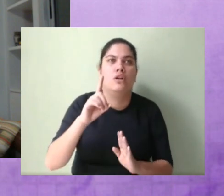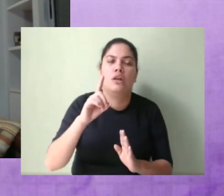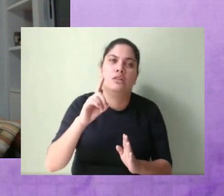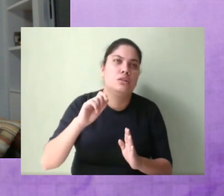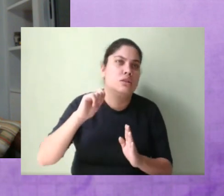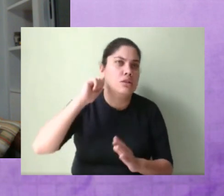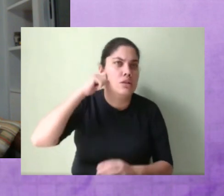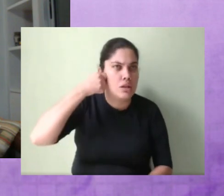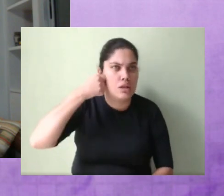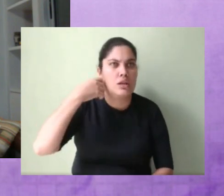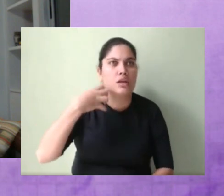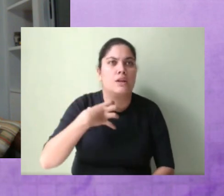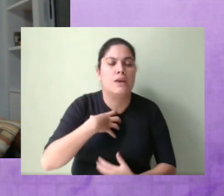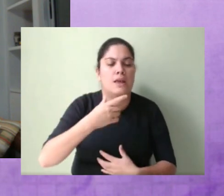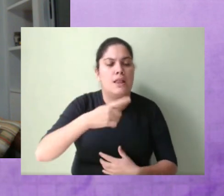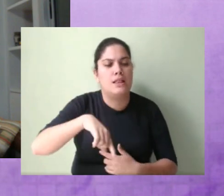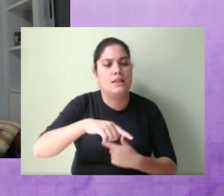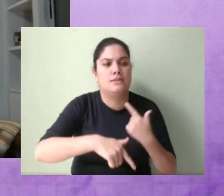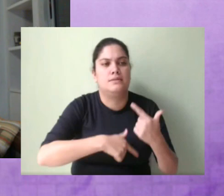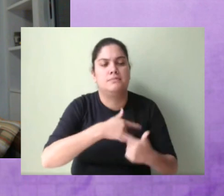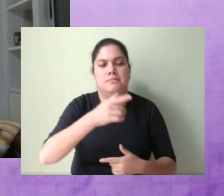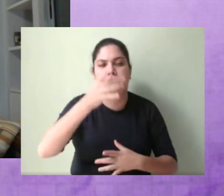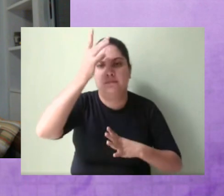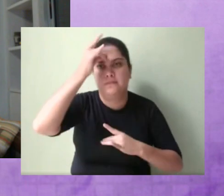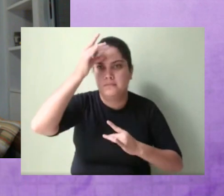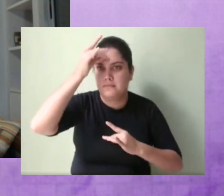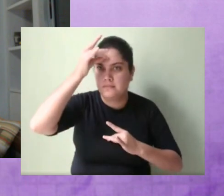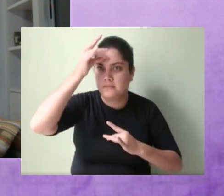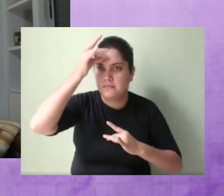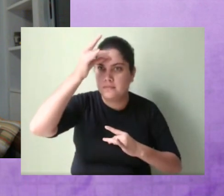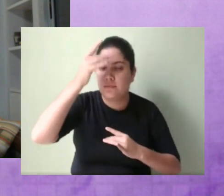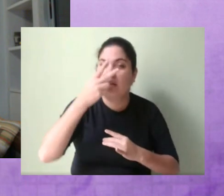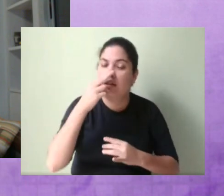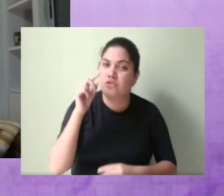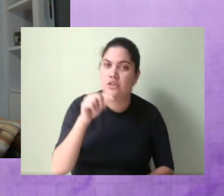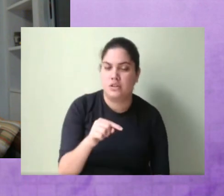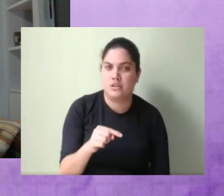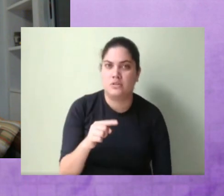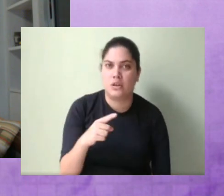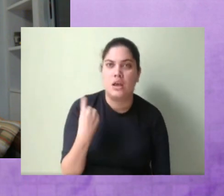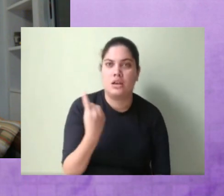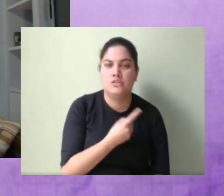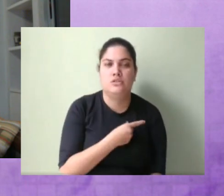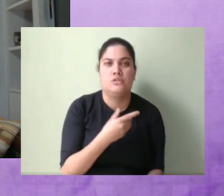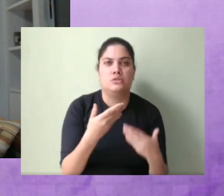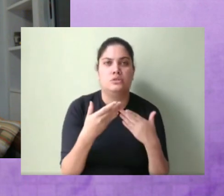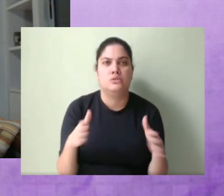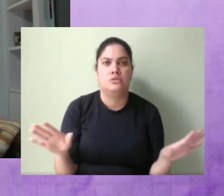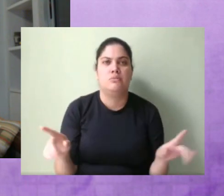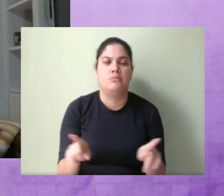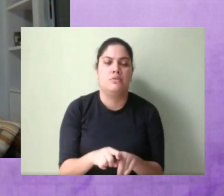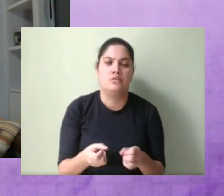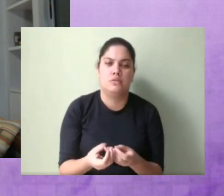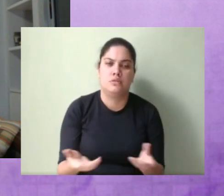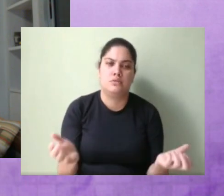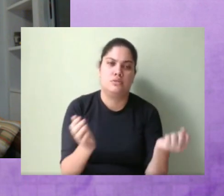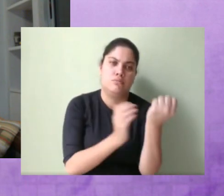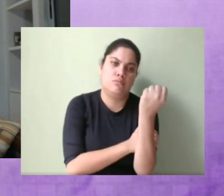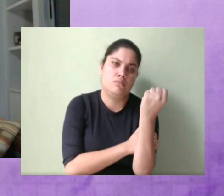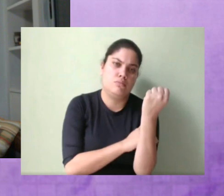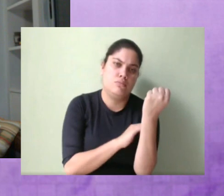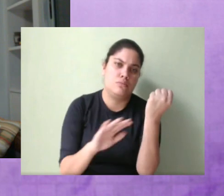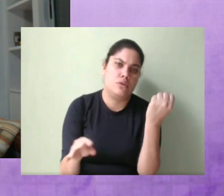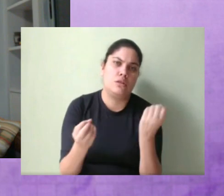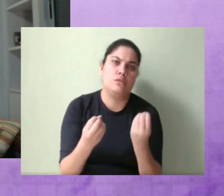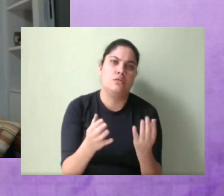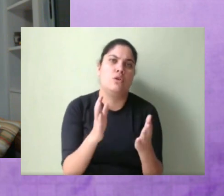defender depois que sair, porque a gente não vai estar mais lá para proteger. É igual assim, os nossos pais não estão mais para nos proteger, e do jeito que hoje está a